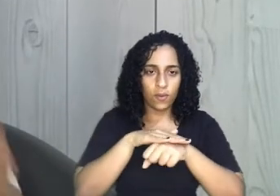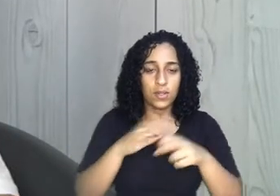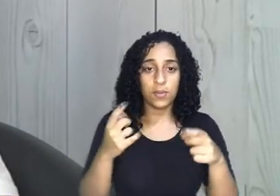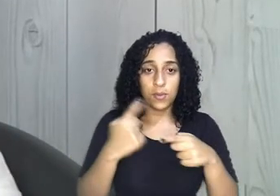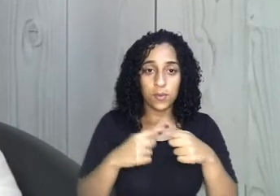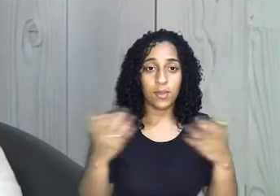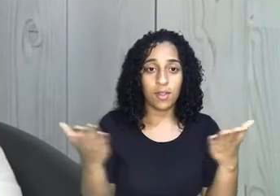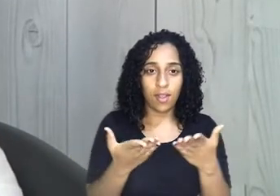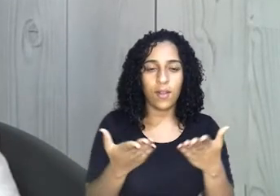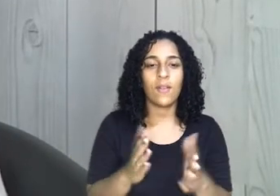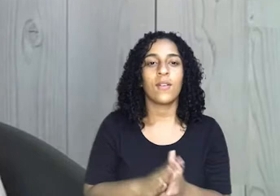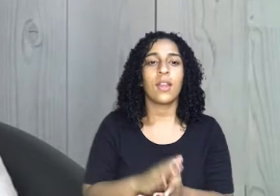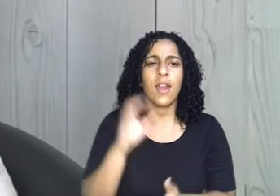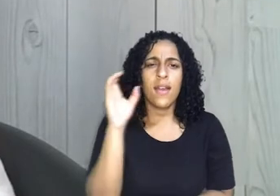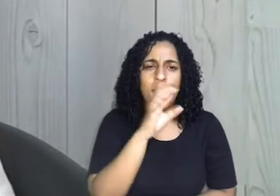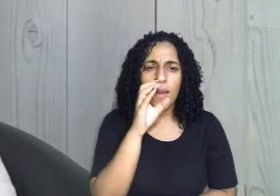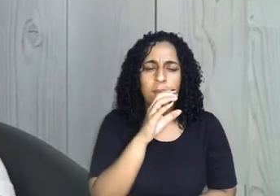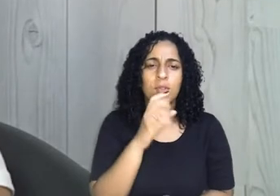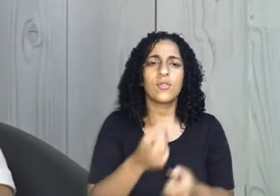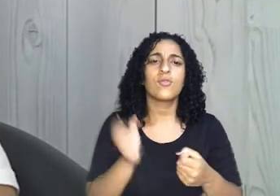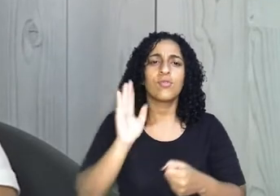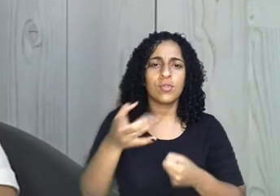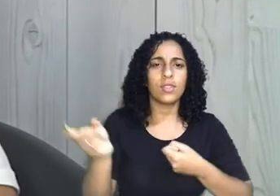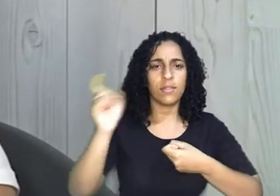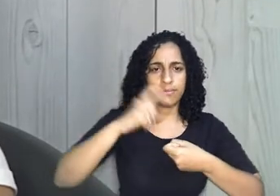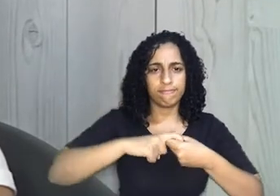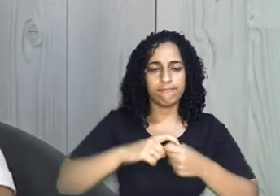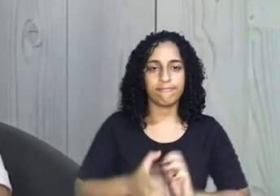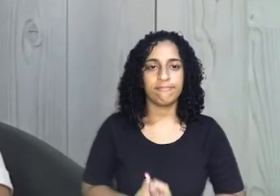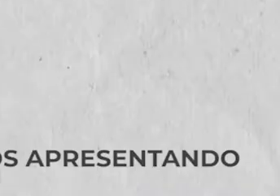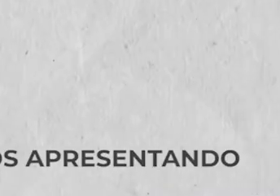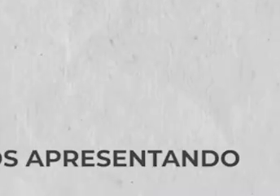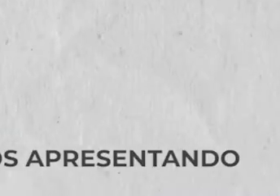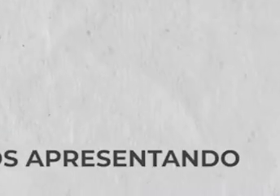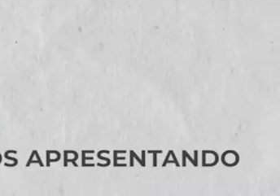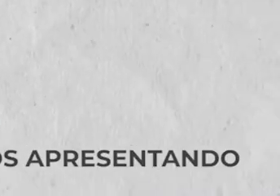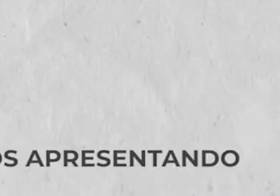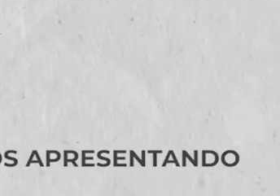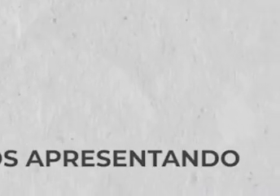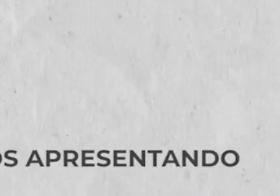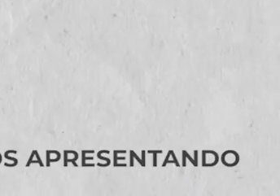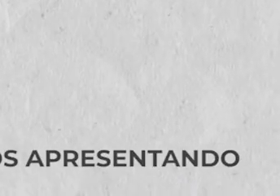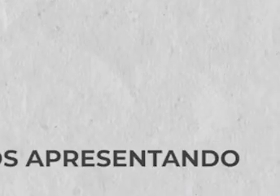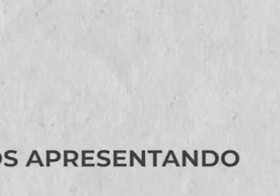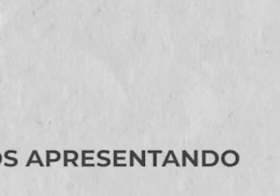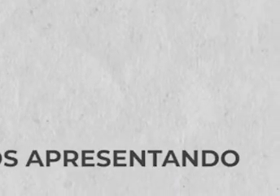bloco porque agora nós vamos fazer um breve intervalo e voltamos já já